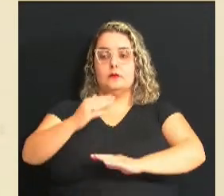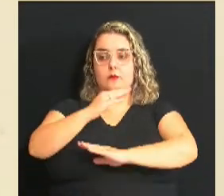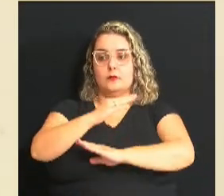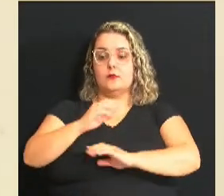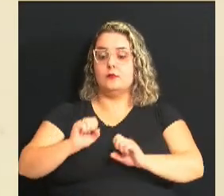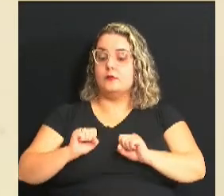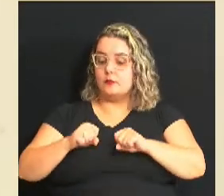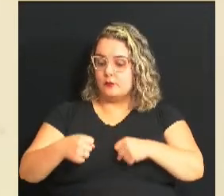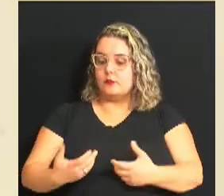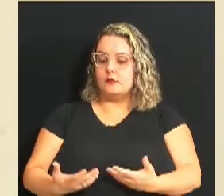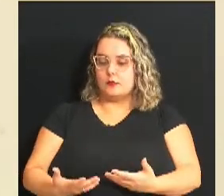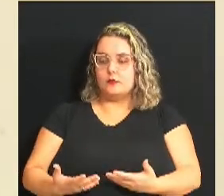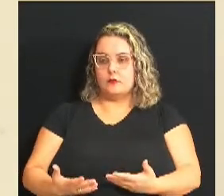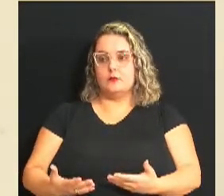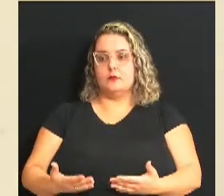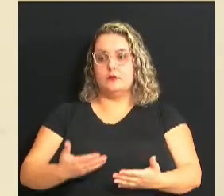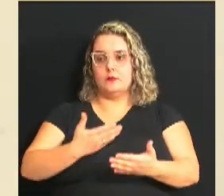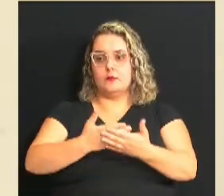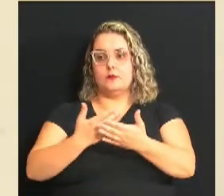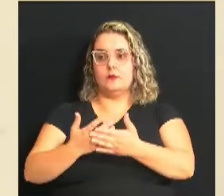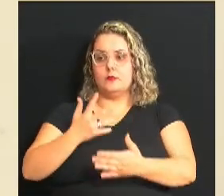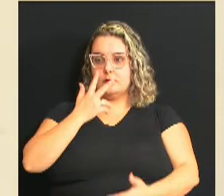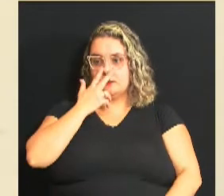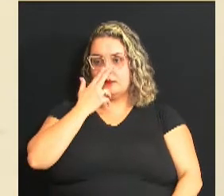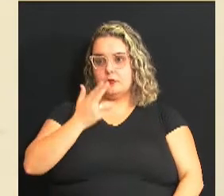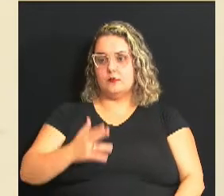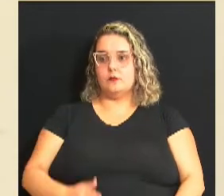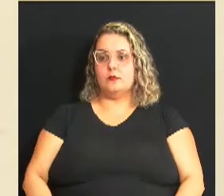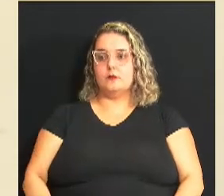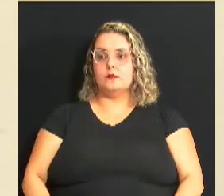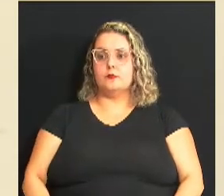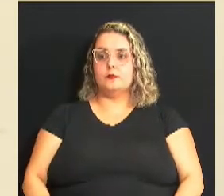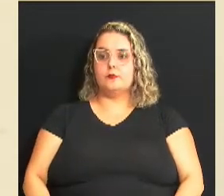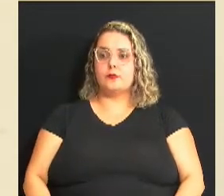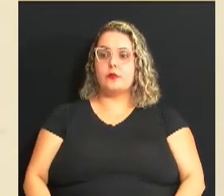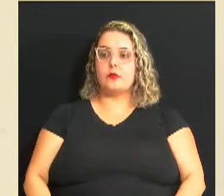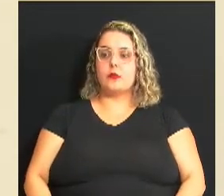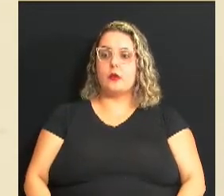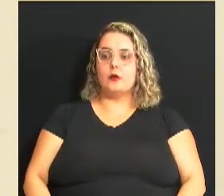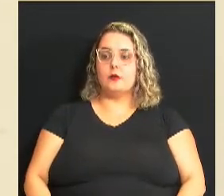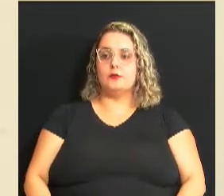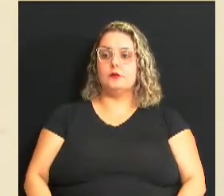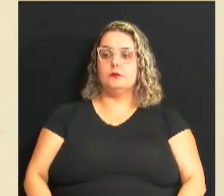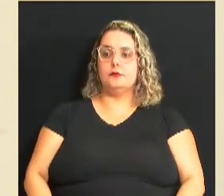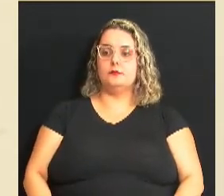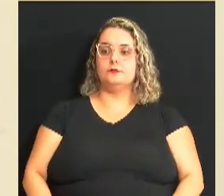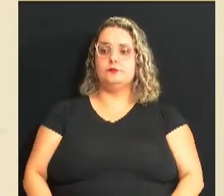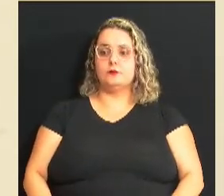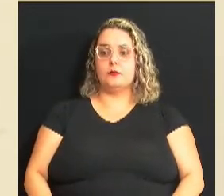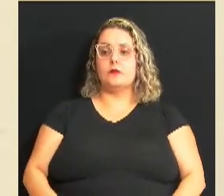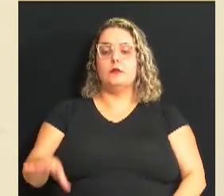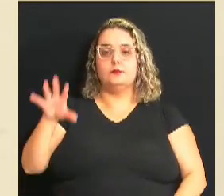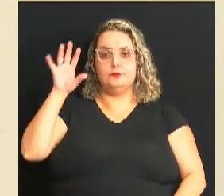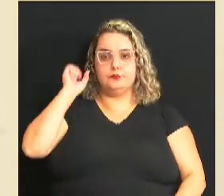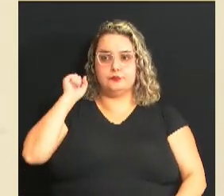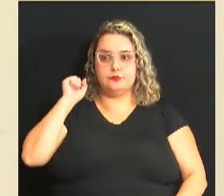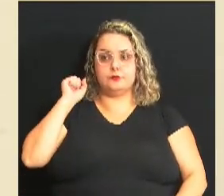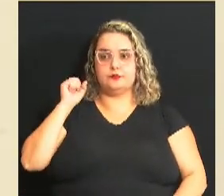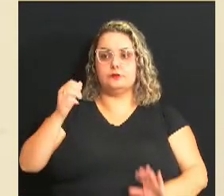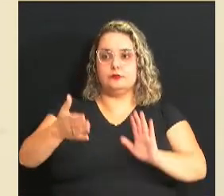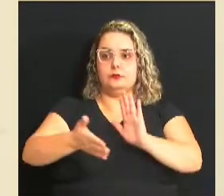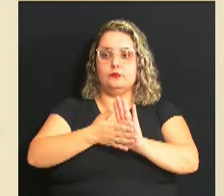debruce. Então, me parece que, pelo que nós ouvimos, essa